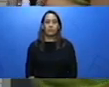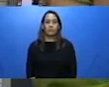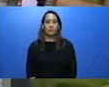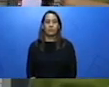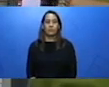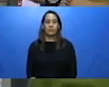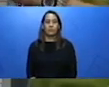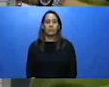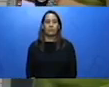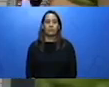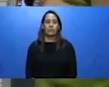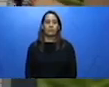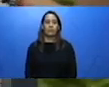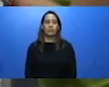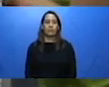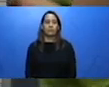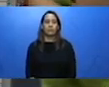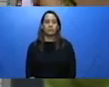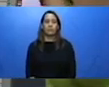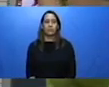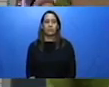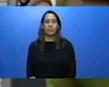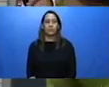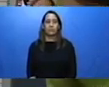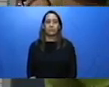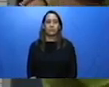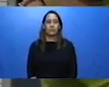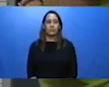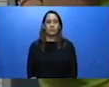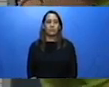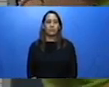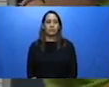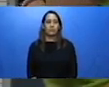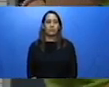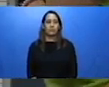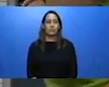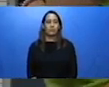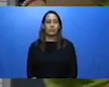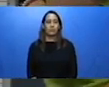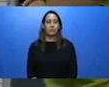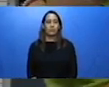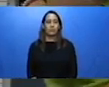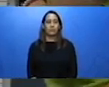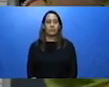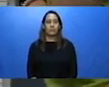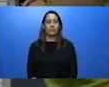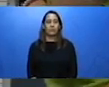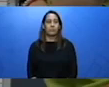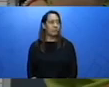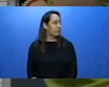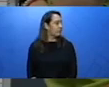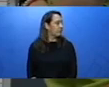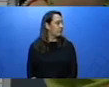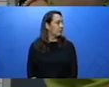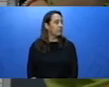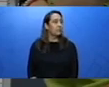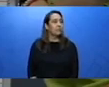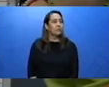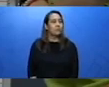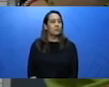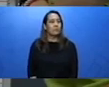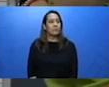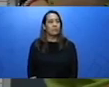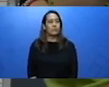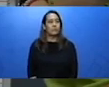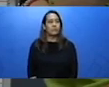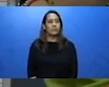W, mas vou fazer com vocês essa linha, ó. Curvinha desceu, vou até a linha do